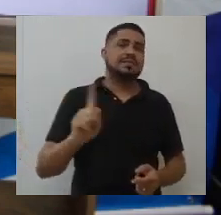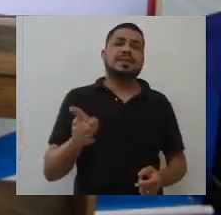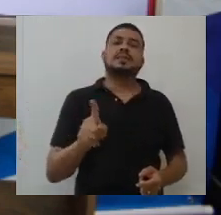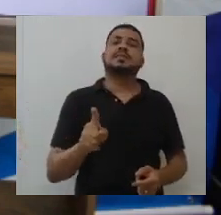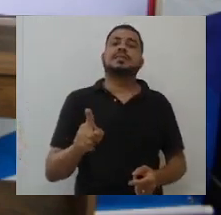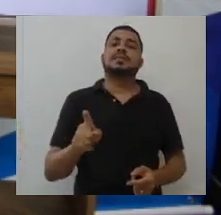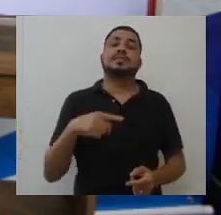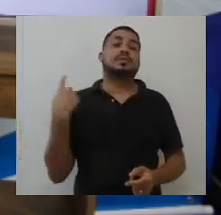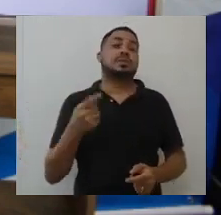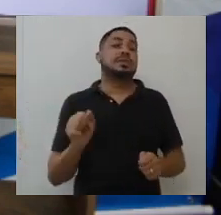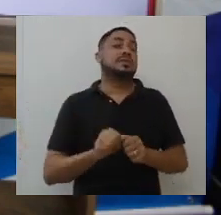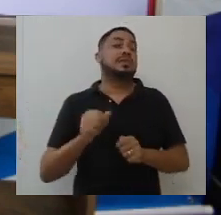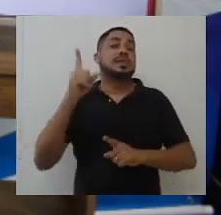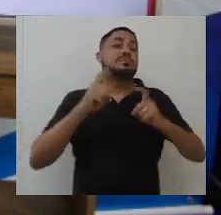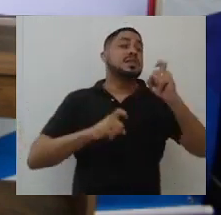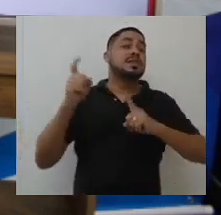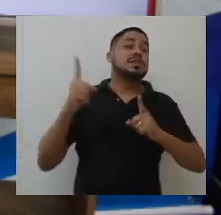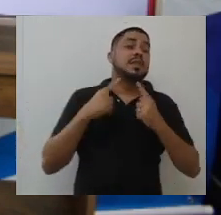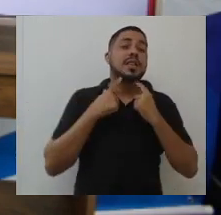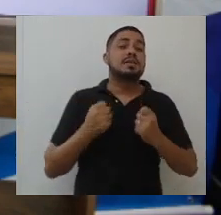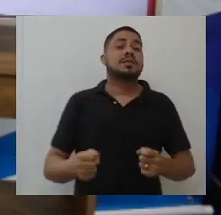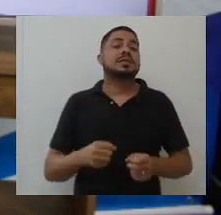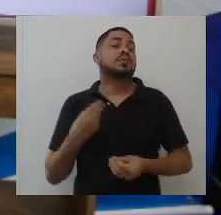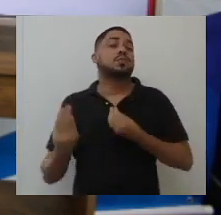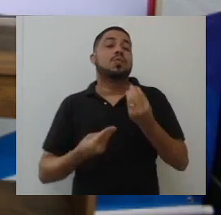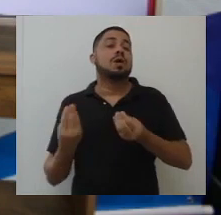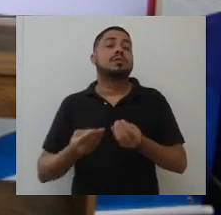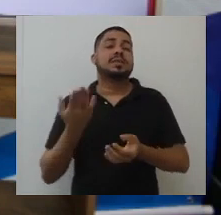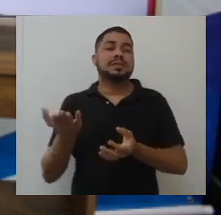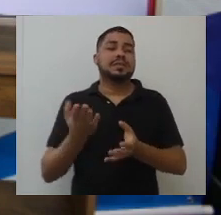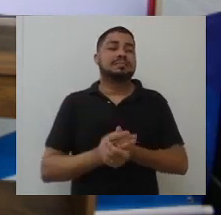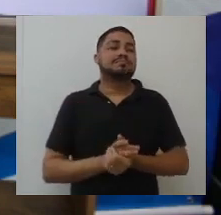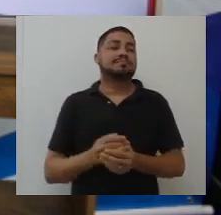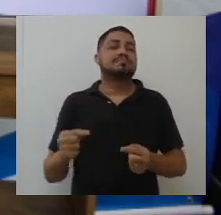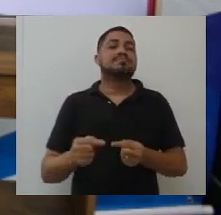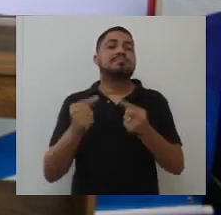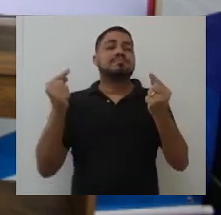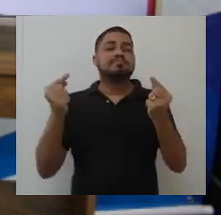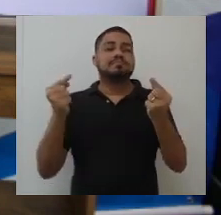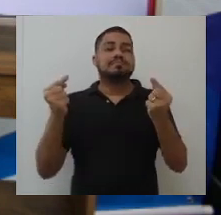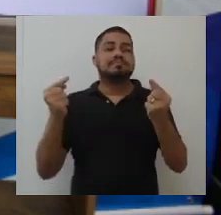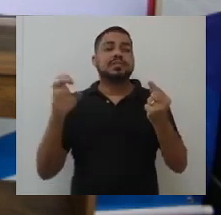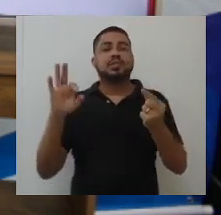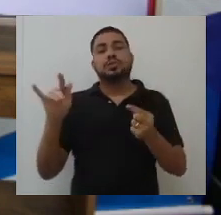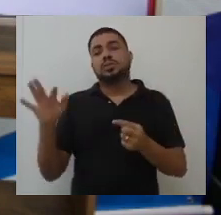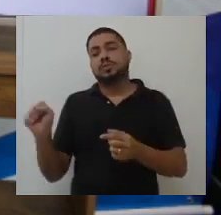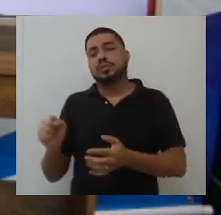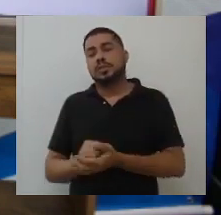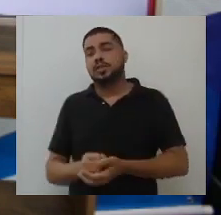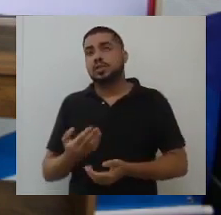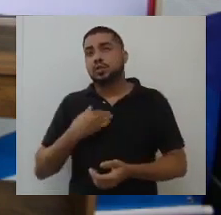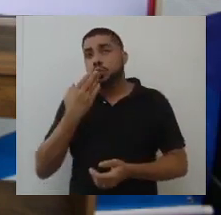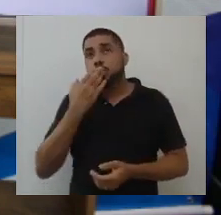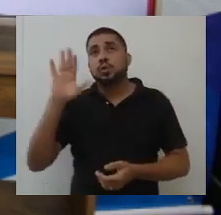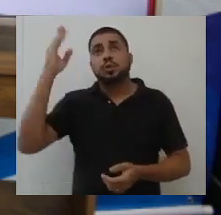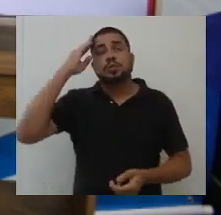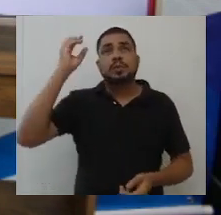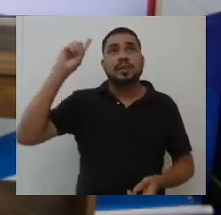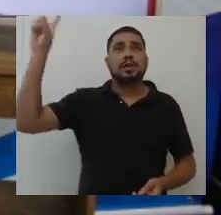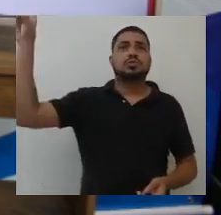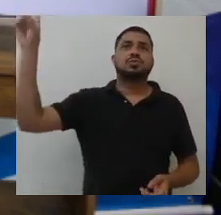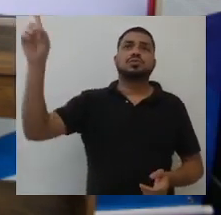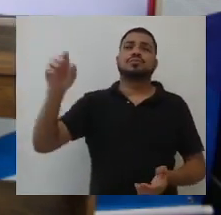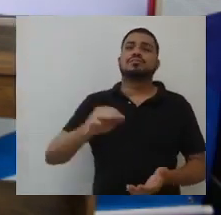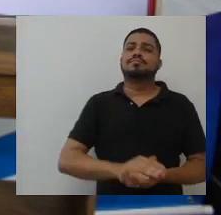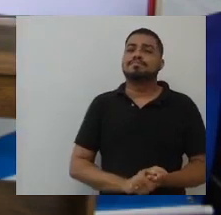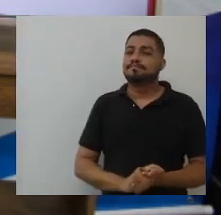com expressões. Qual que seria a ideia dessa expressão aí, então? Cross my heart seria juro por Deus. Gente, eu juro por